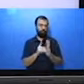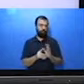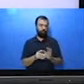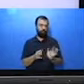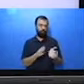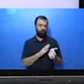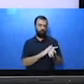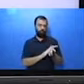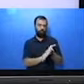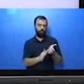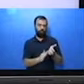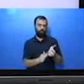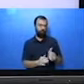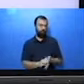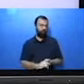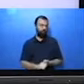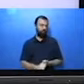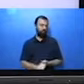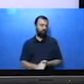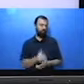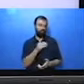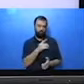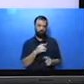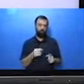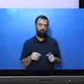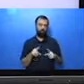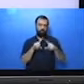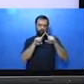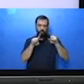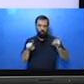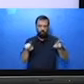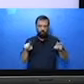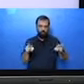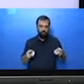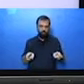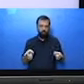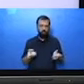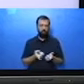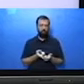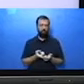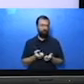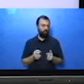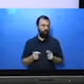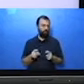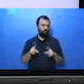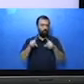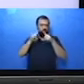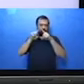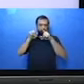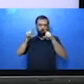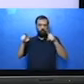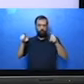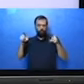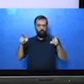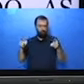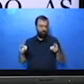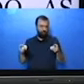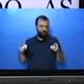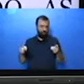Olha aí, um pentágono, um octágono e um hexágono.